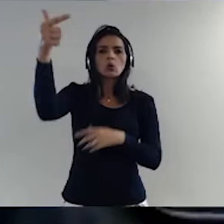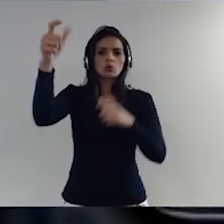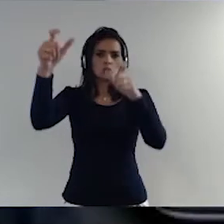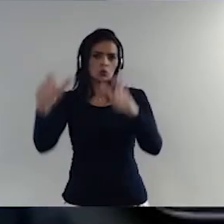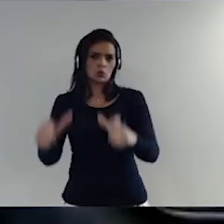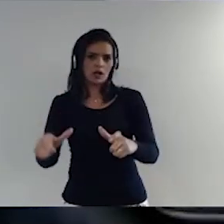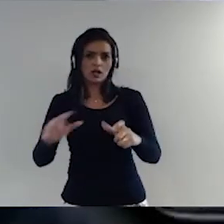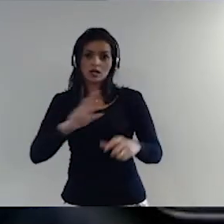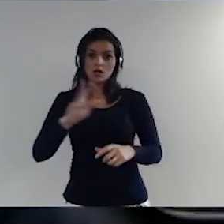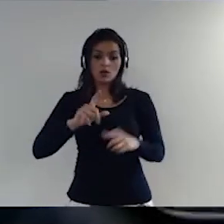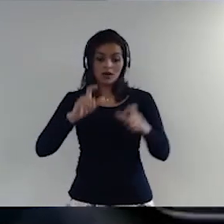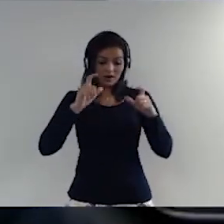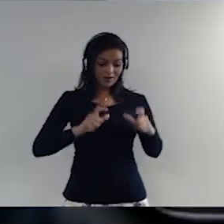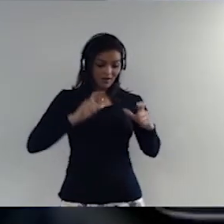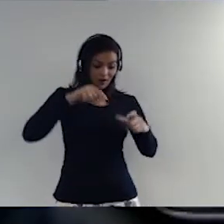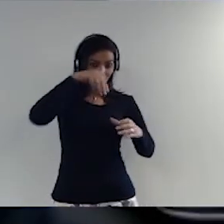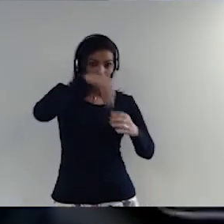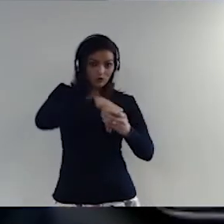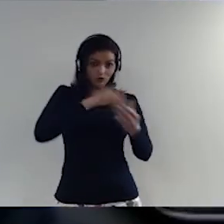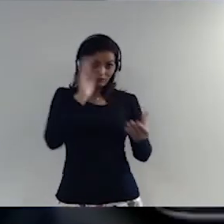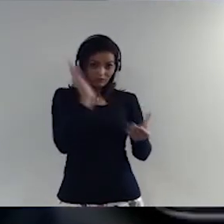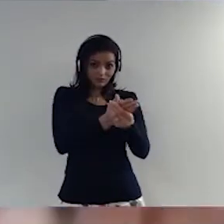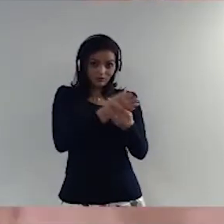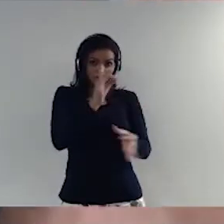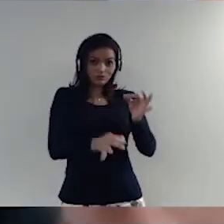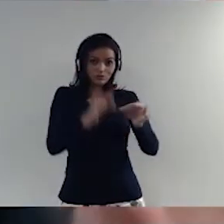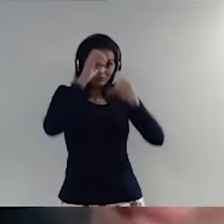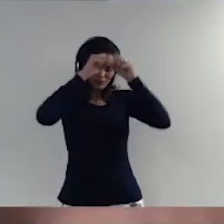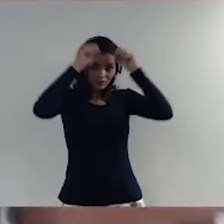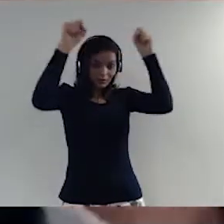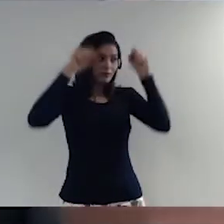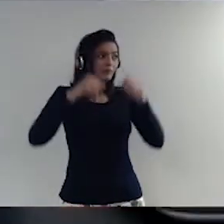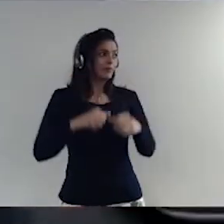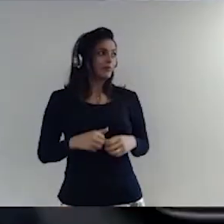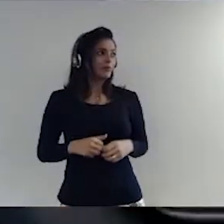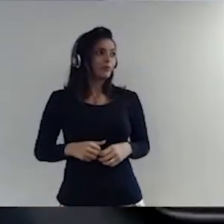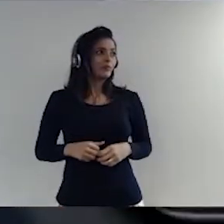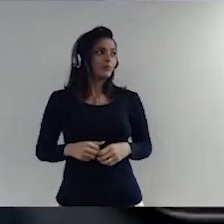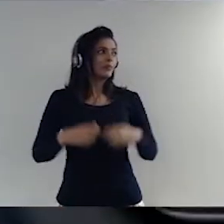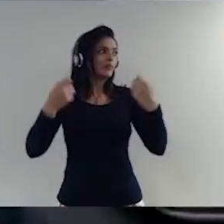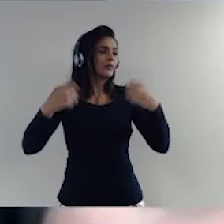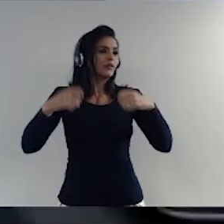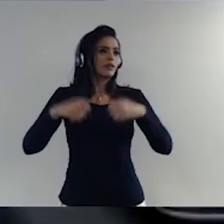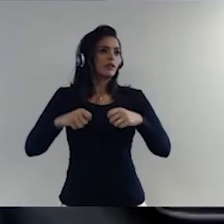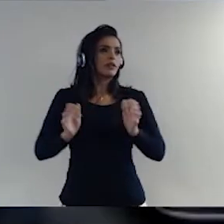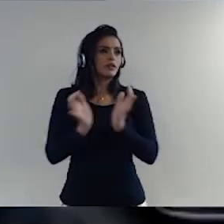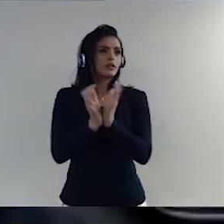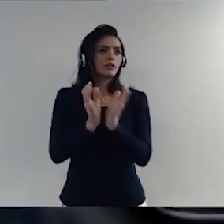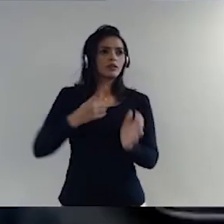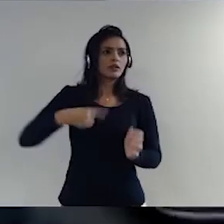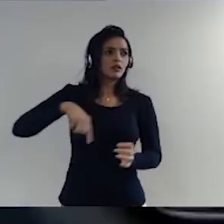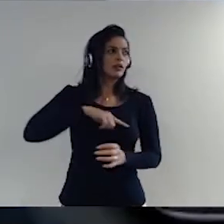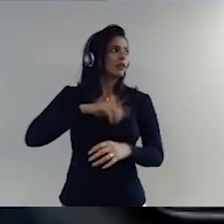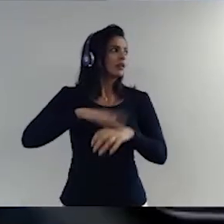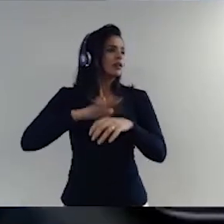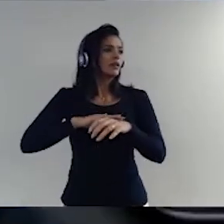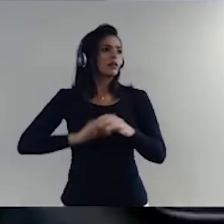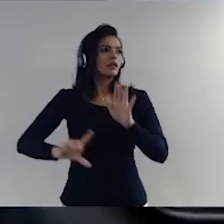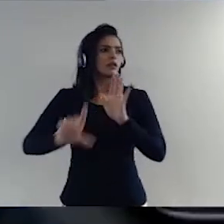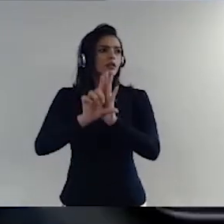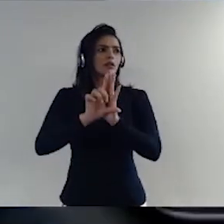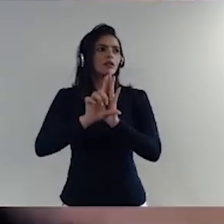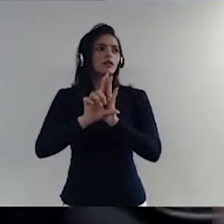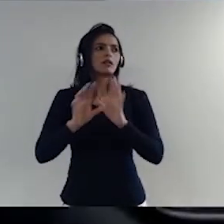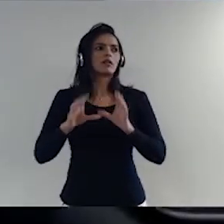do juízo por onde tramita o processo, nós estamos, e assim partiu a premissa da legislação